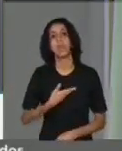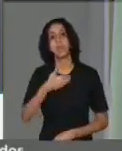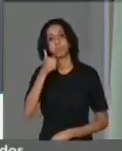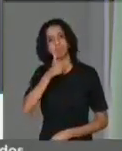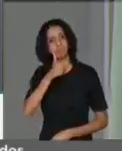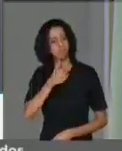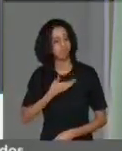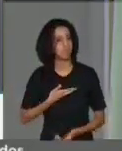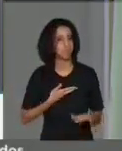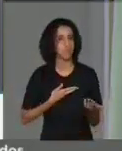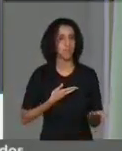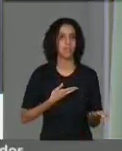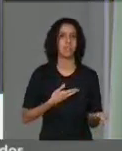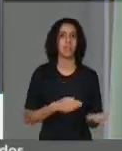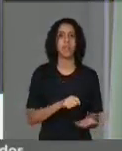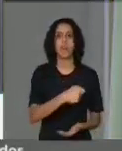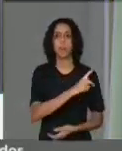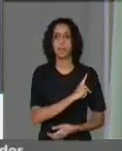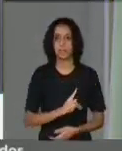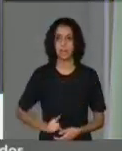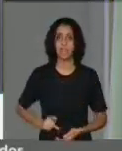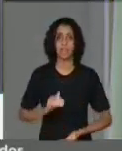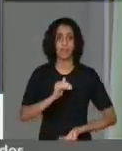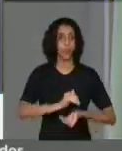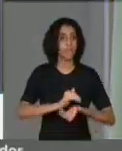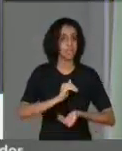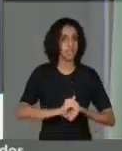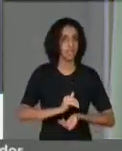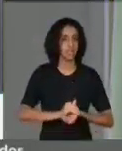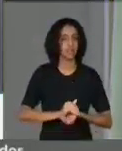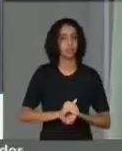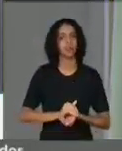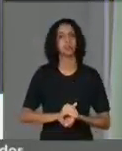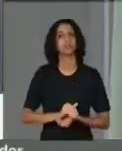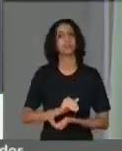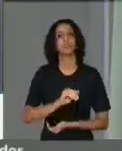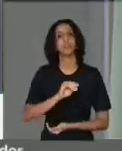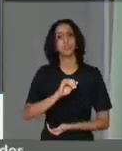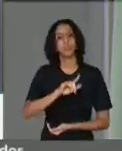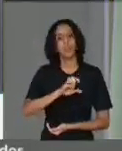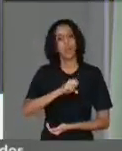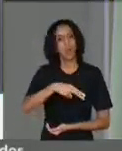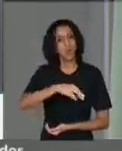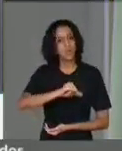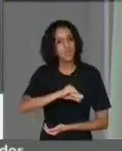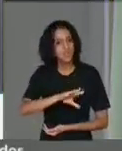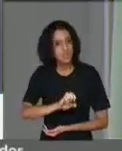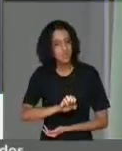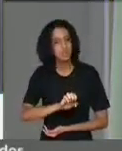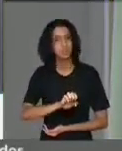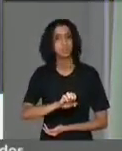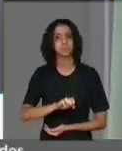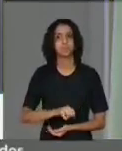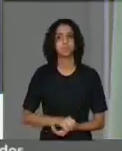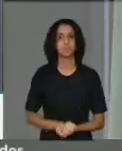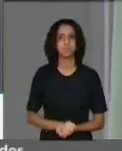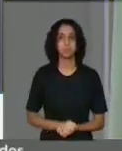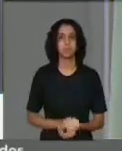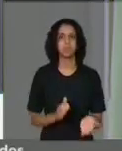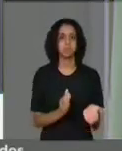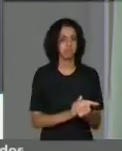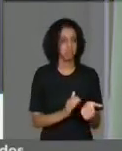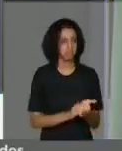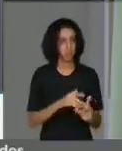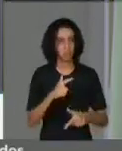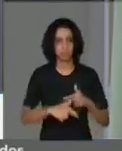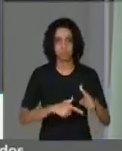colega, a presidente da Fundacentro, doutora Leonice da Paz, que me antecedeu aqui, a quem parabenizo pelo